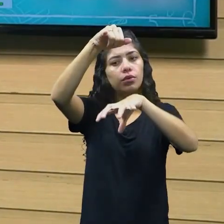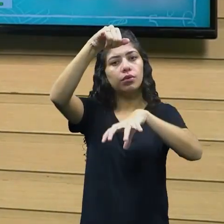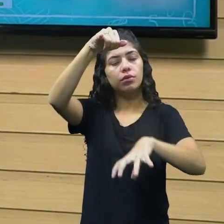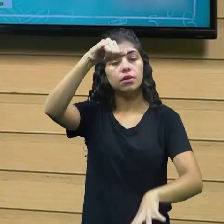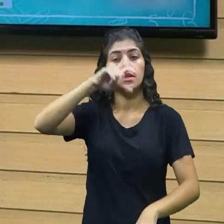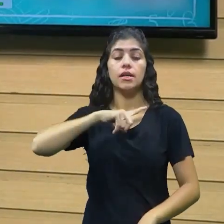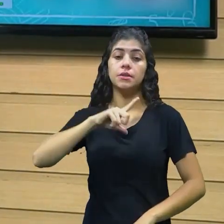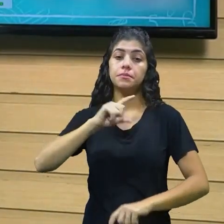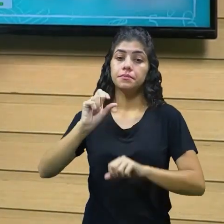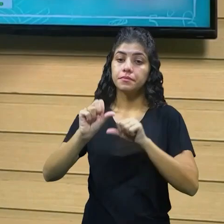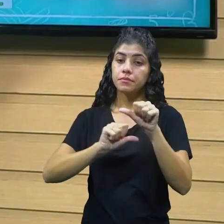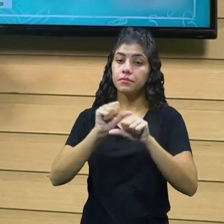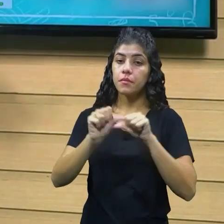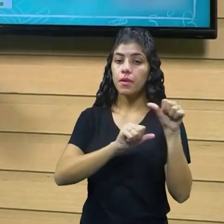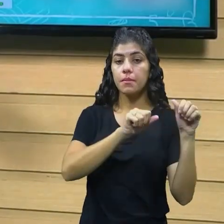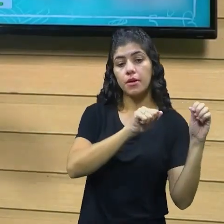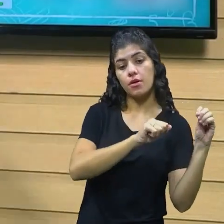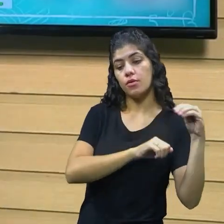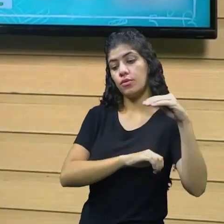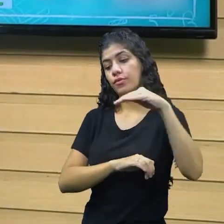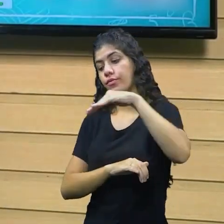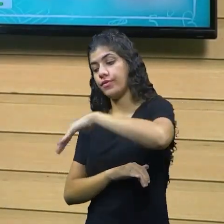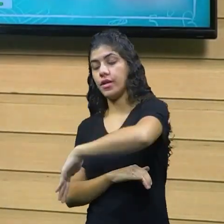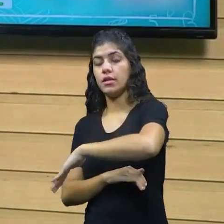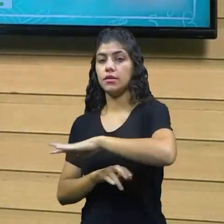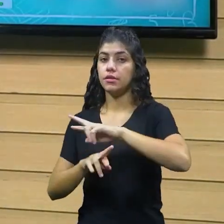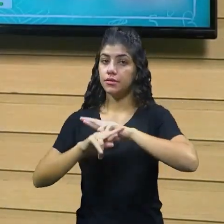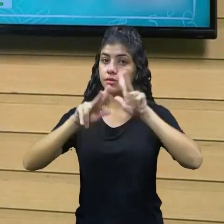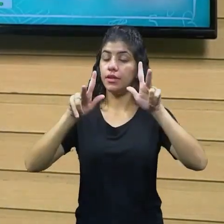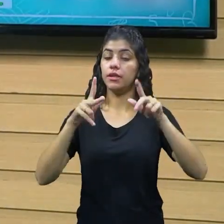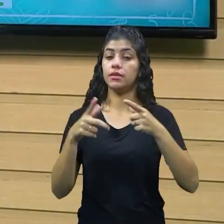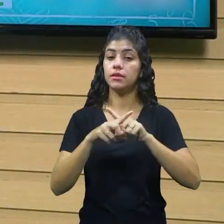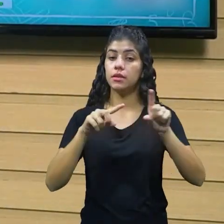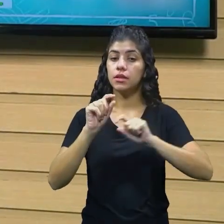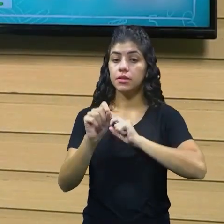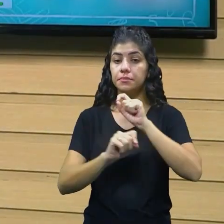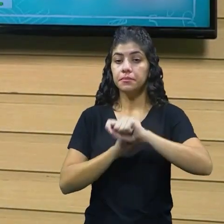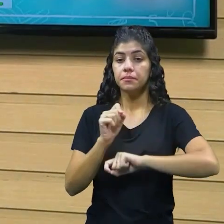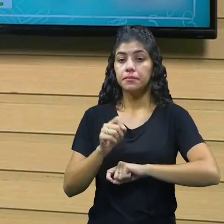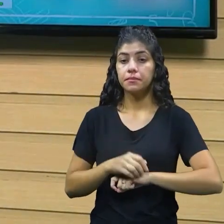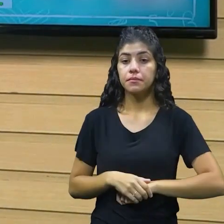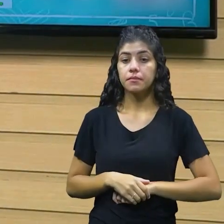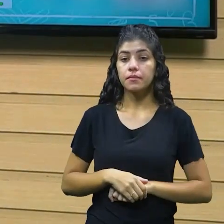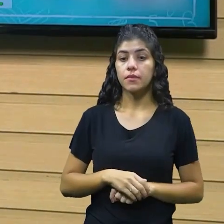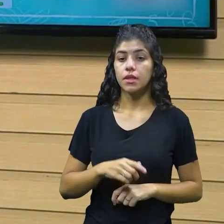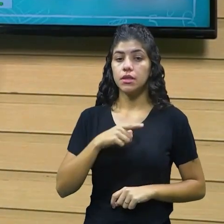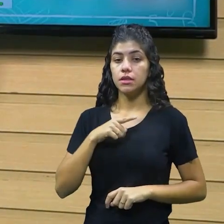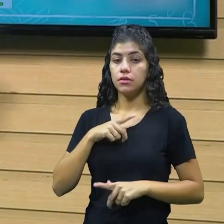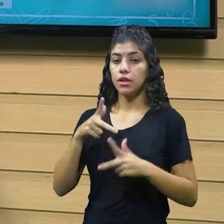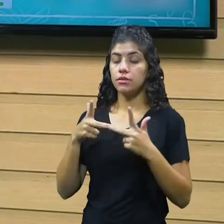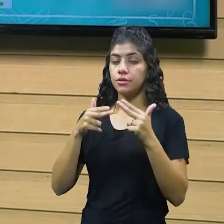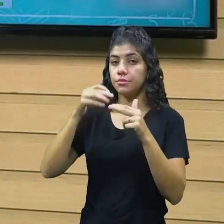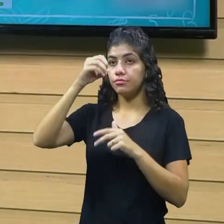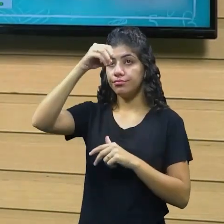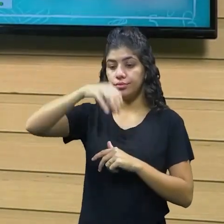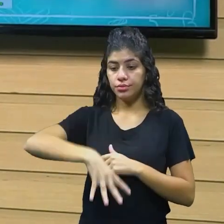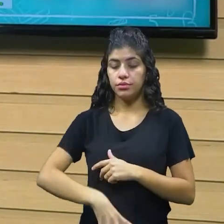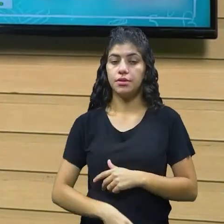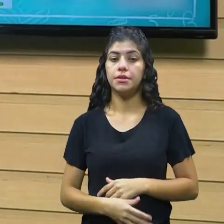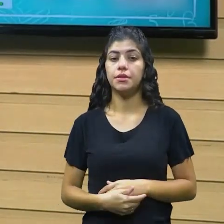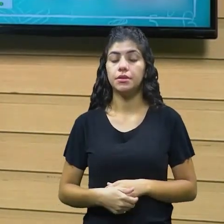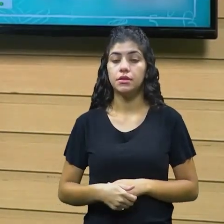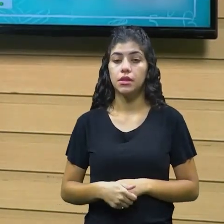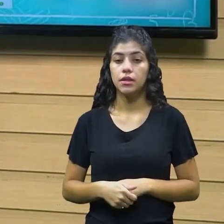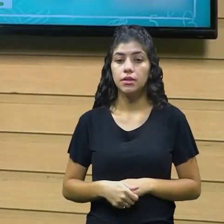uma trajetória angular, certo? Mas o referencial aqui do piloto vai ser retilíneo. O referencial de quem está na